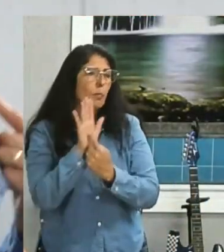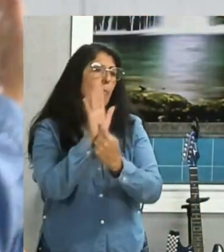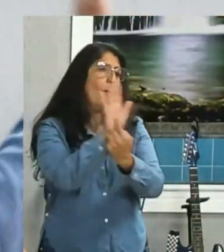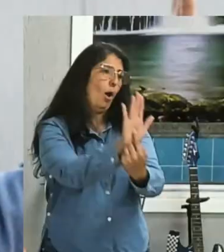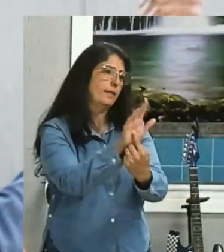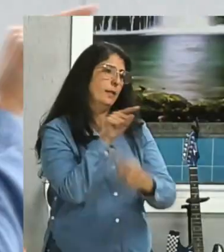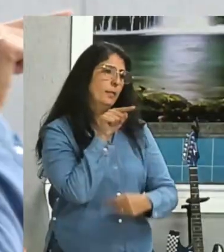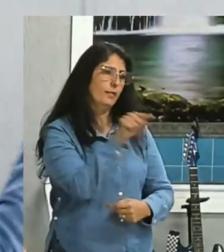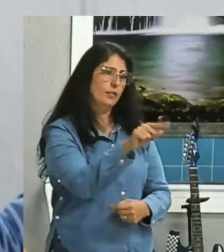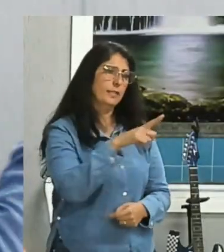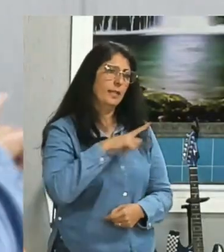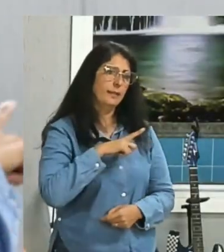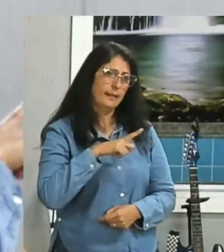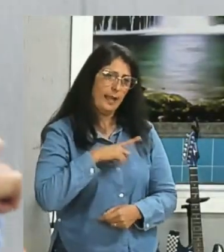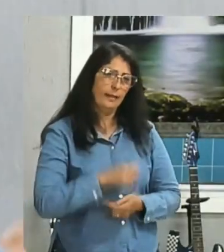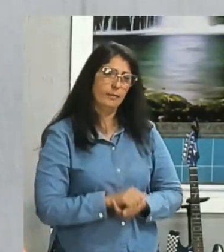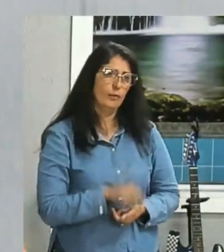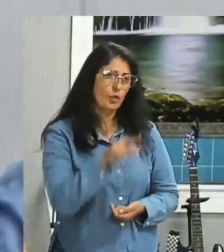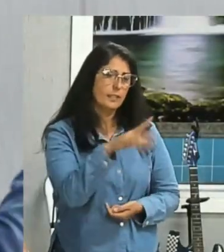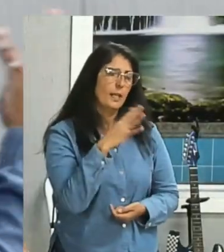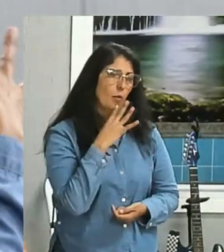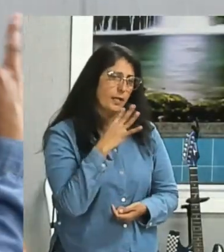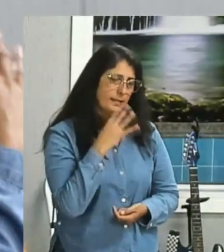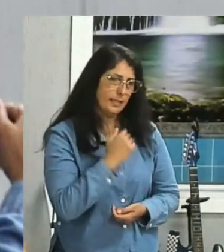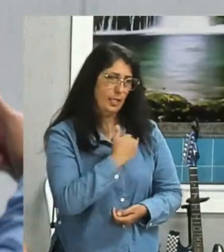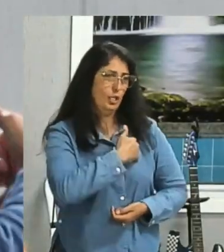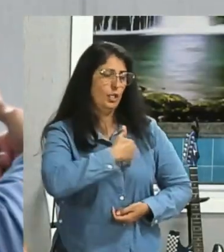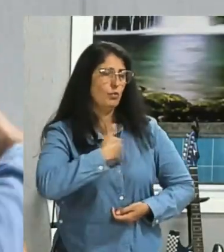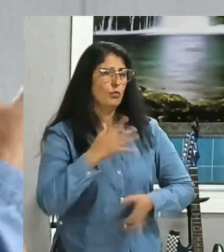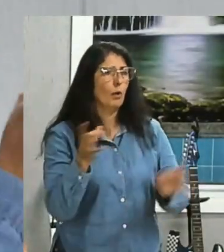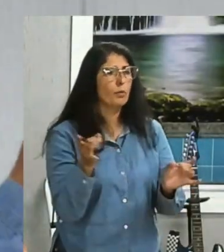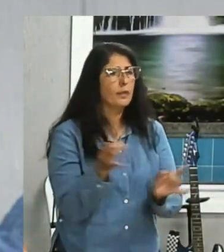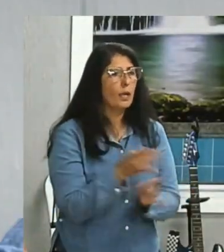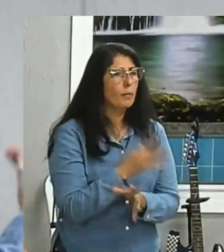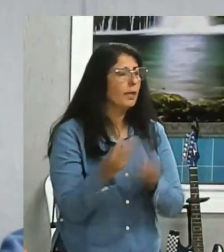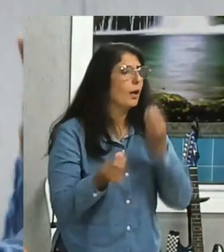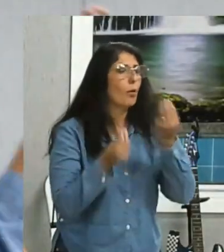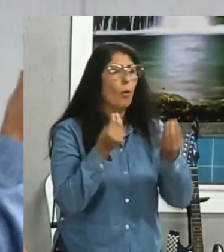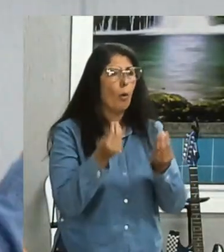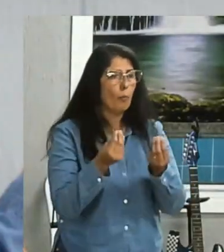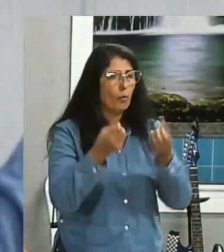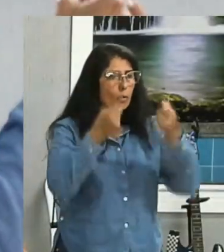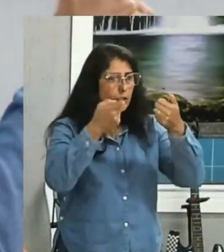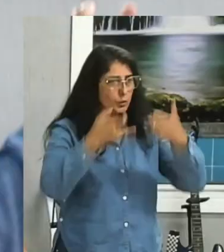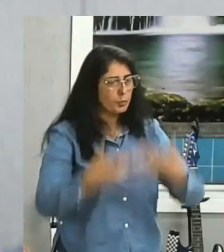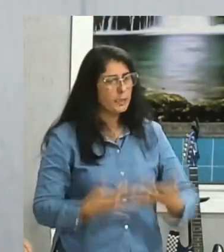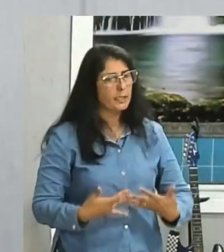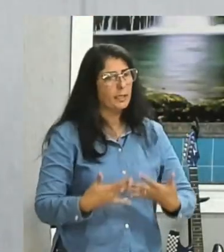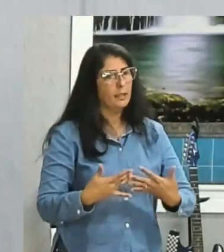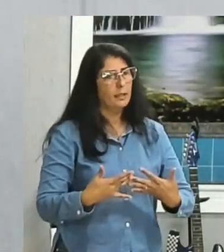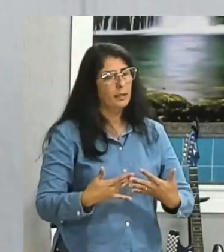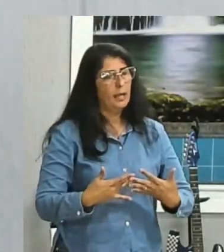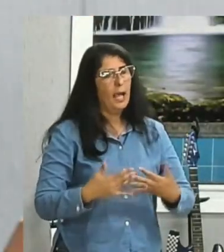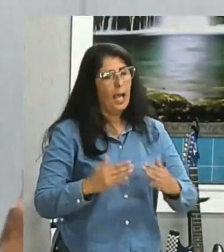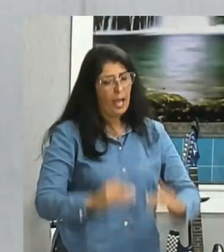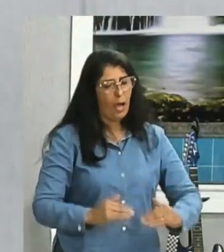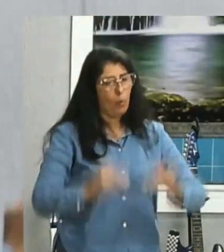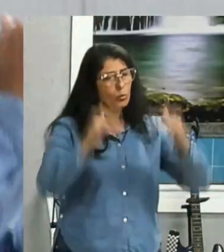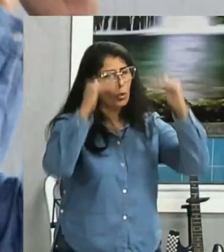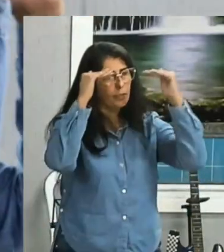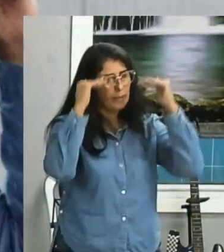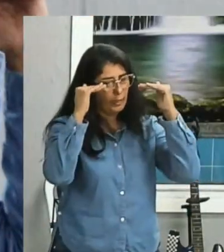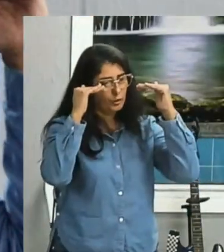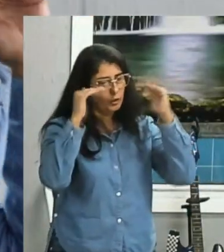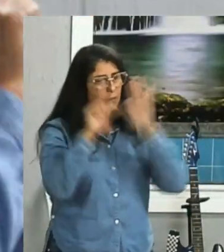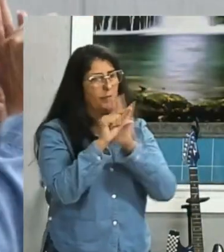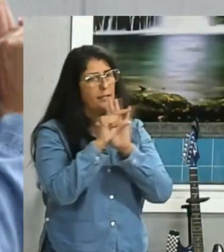apresentado lá. E João então termina falando da sua autoridade no versículo